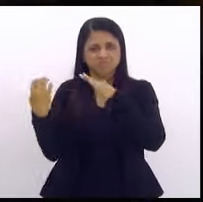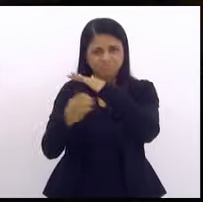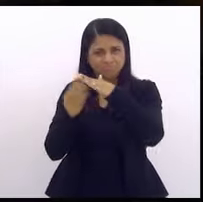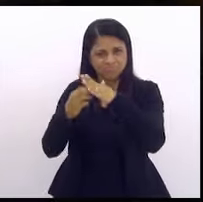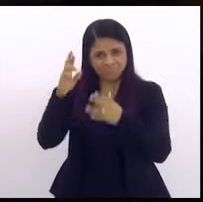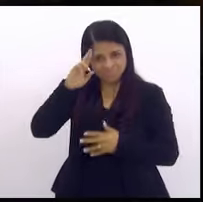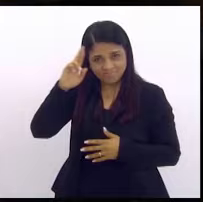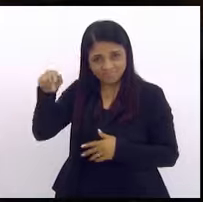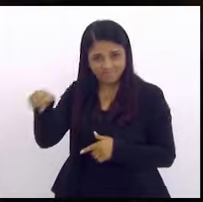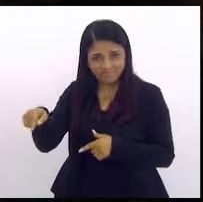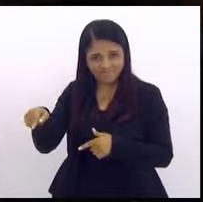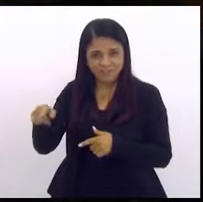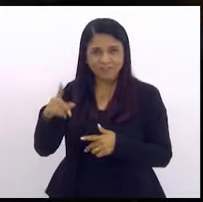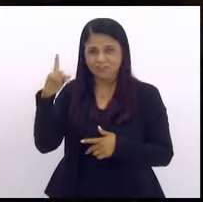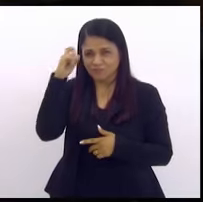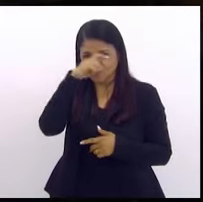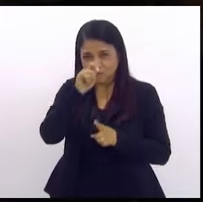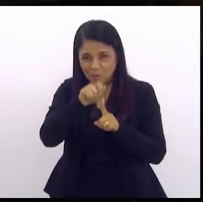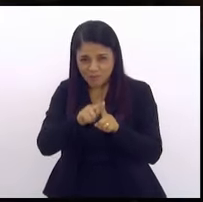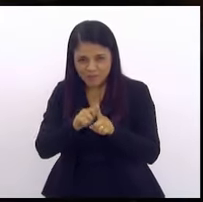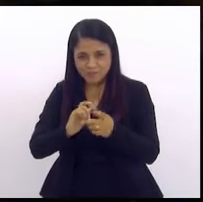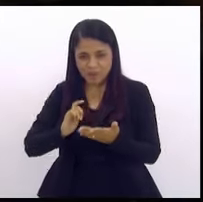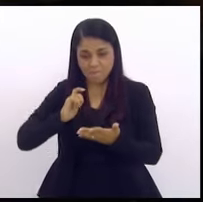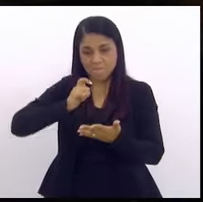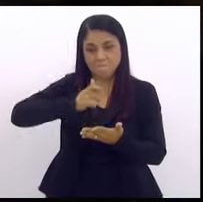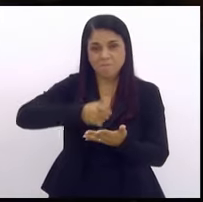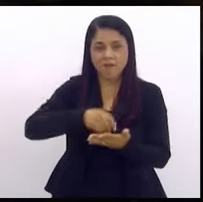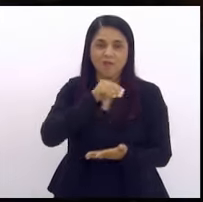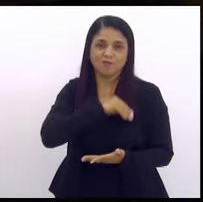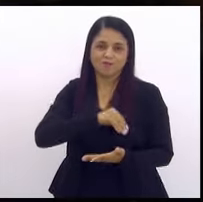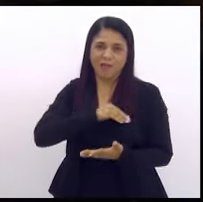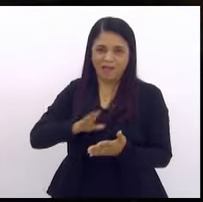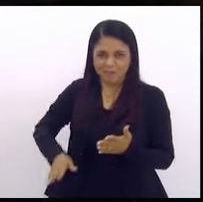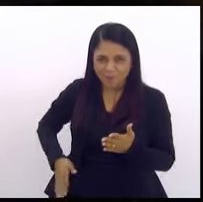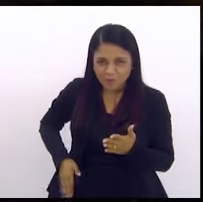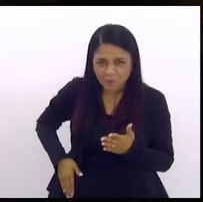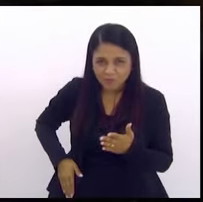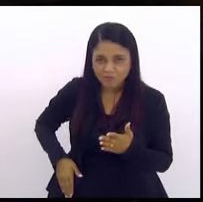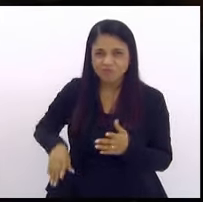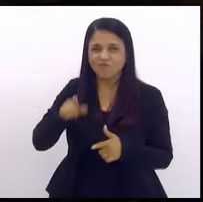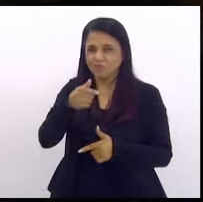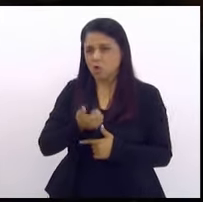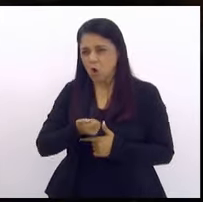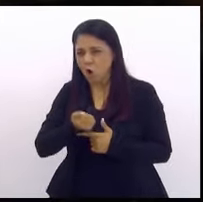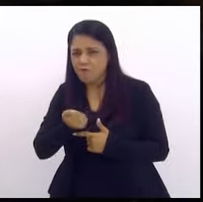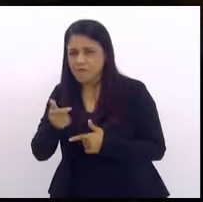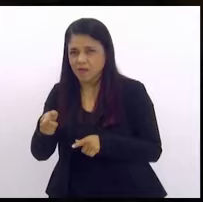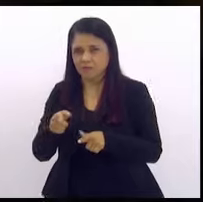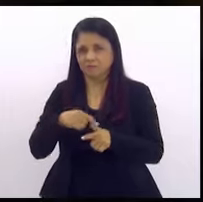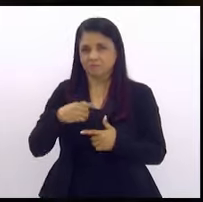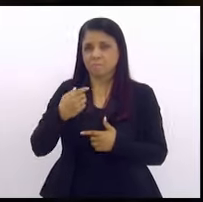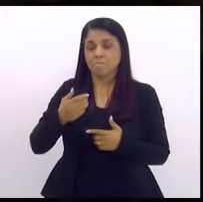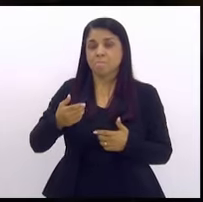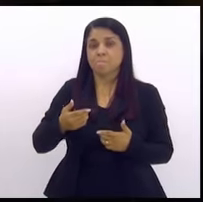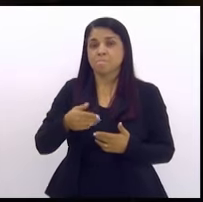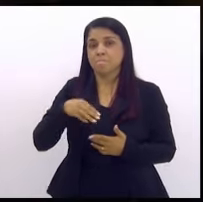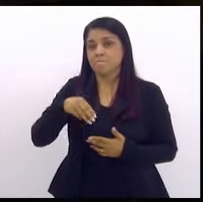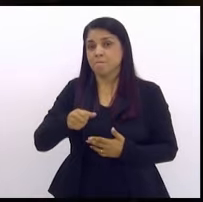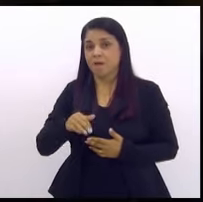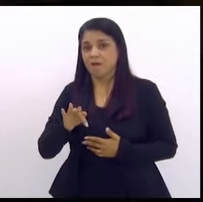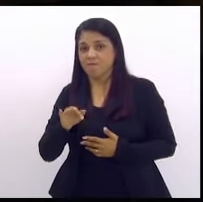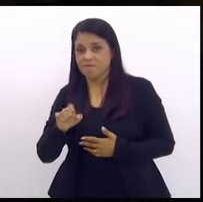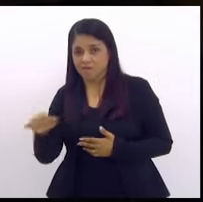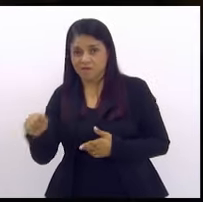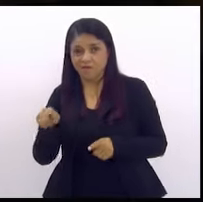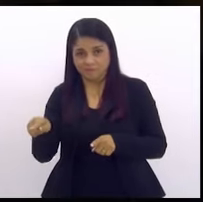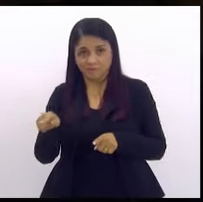do bolso dele para garantir o salário do rodoviário. Eu duvido, vocês são covardes e vocês são uma máfia, porque o que acontece em